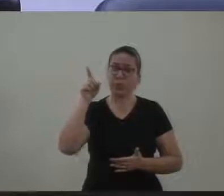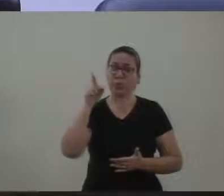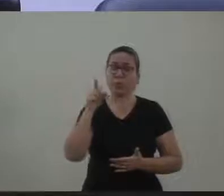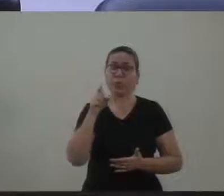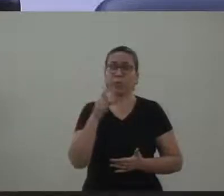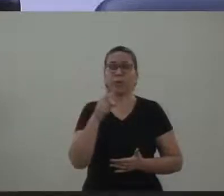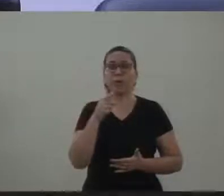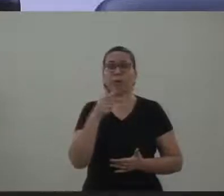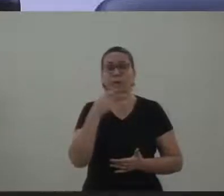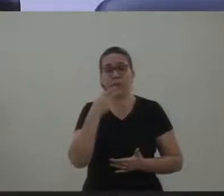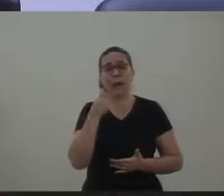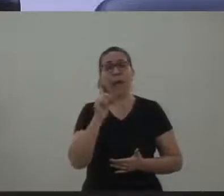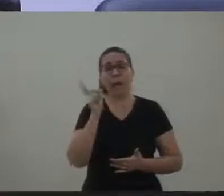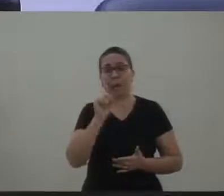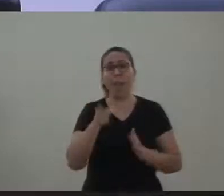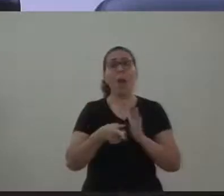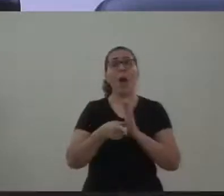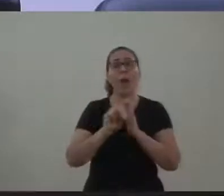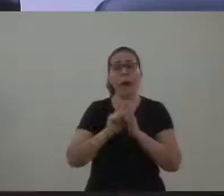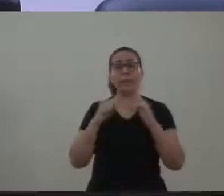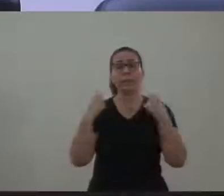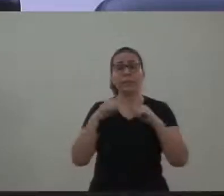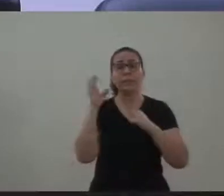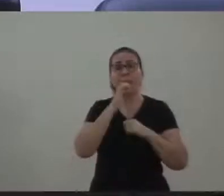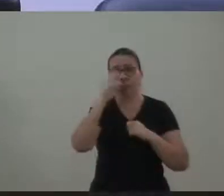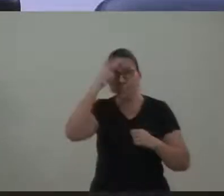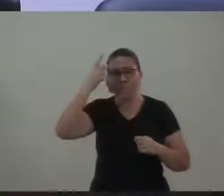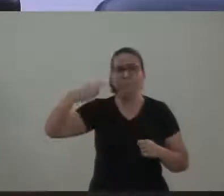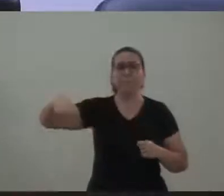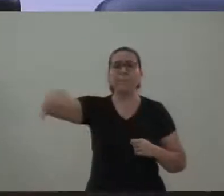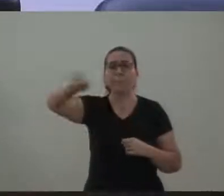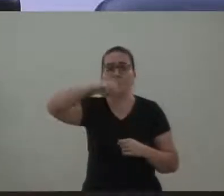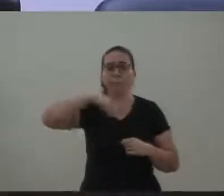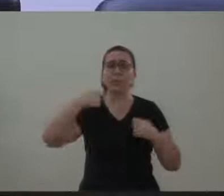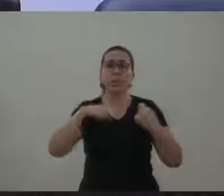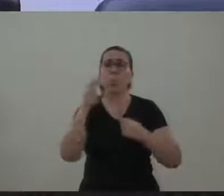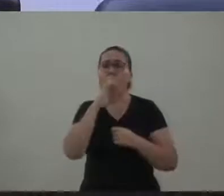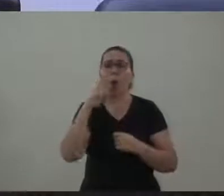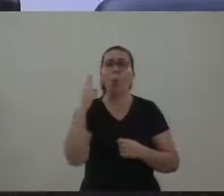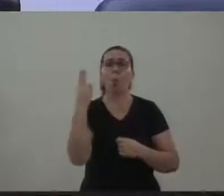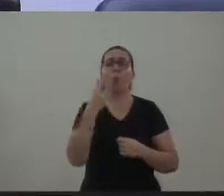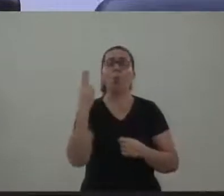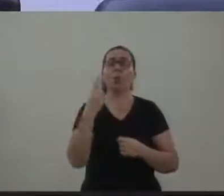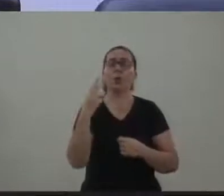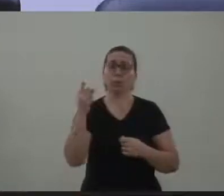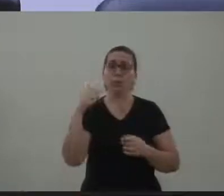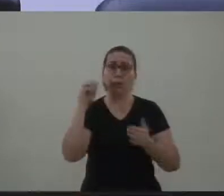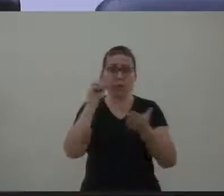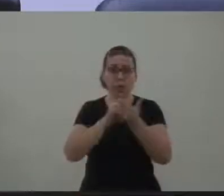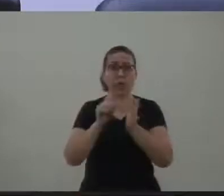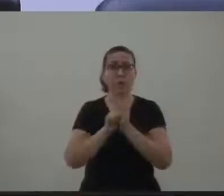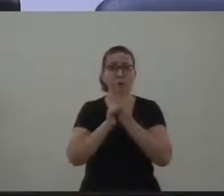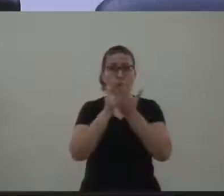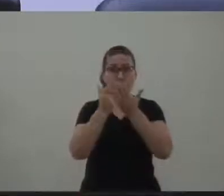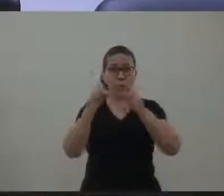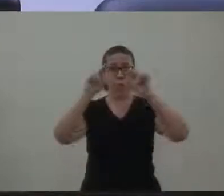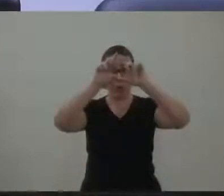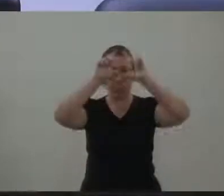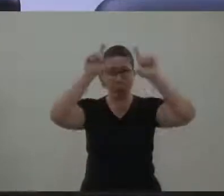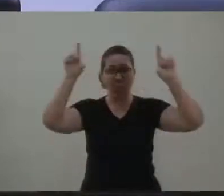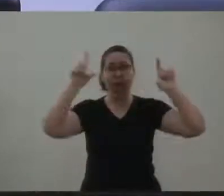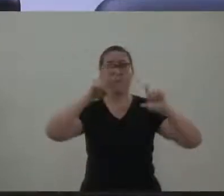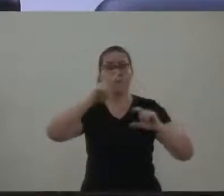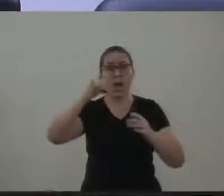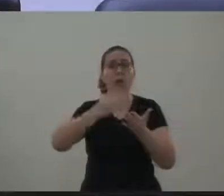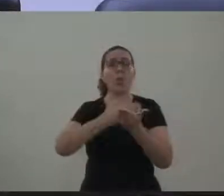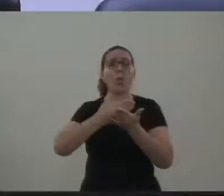entende a necessidade da população e me parece, pelo menos, está lá estampado nos jornais, que